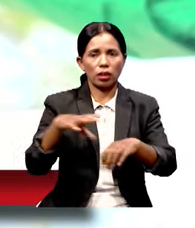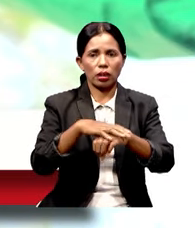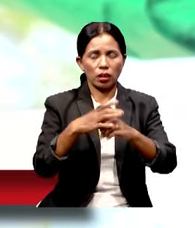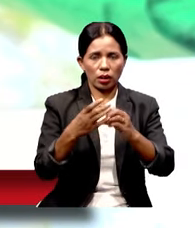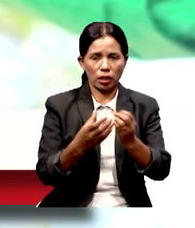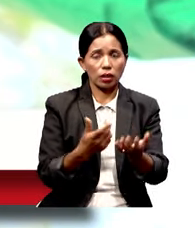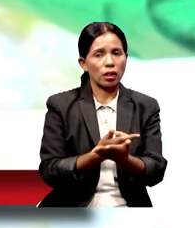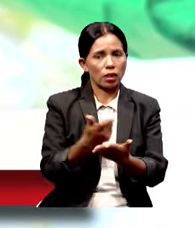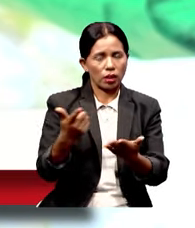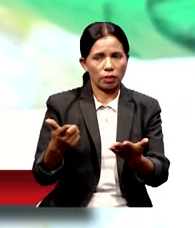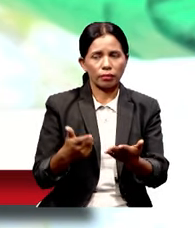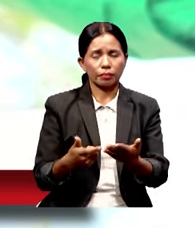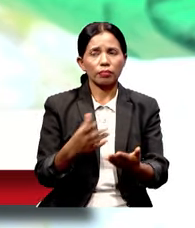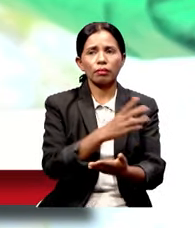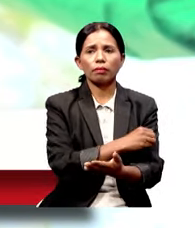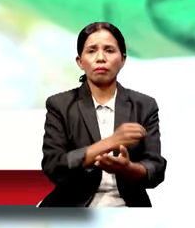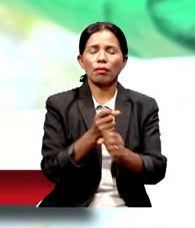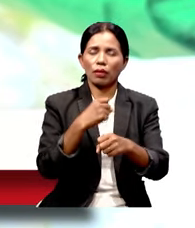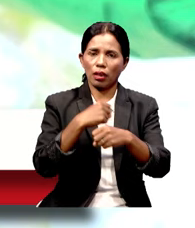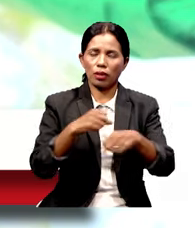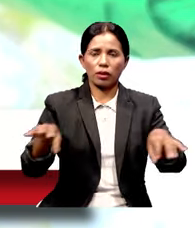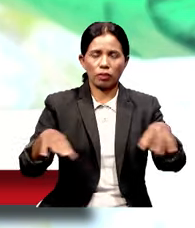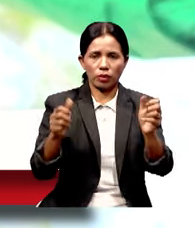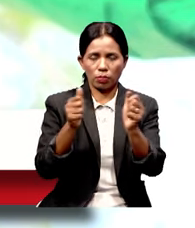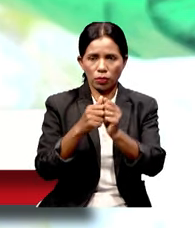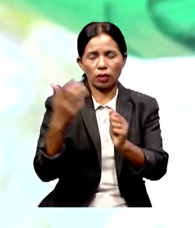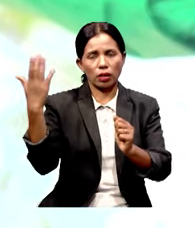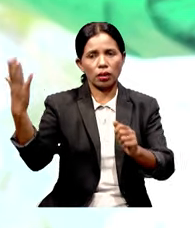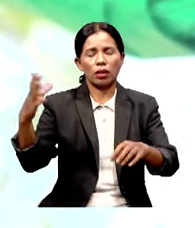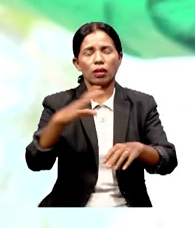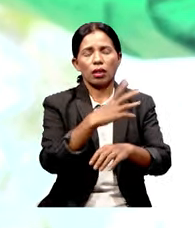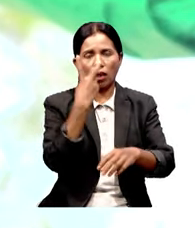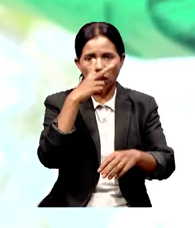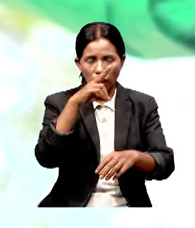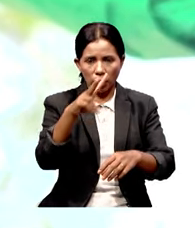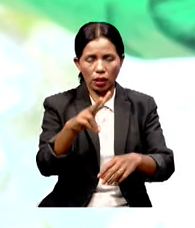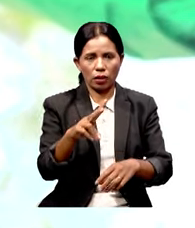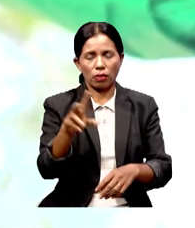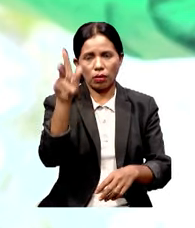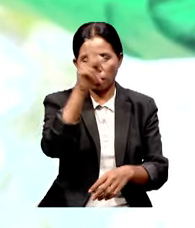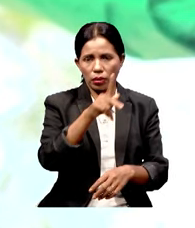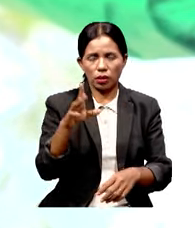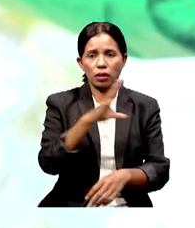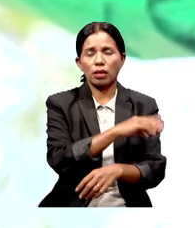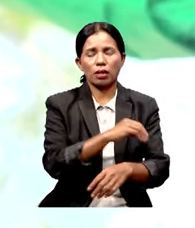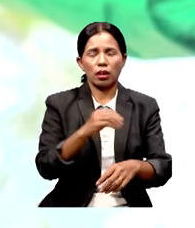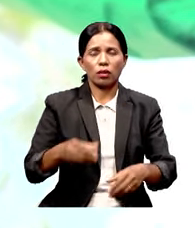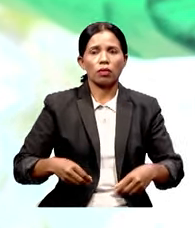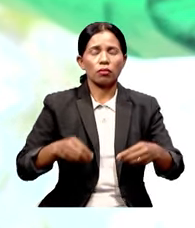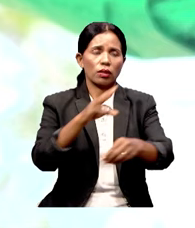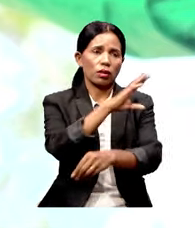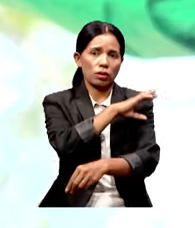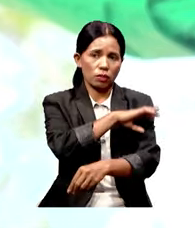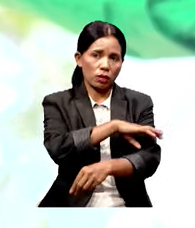da NB, minha missão é atuala a operação terrestre. A operação terrestre minha, o de garante defesa da independência